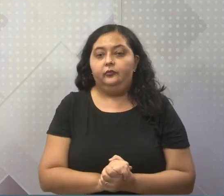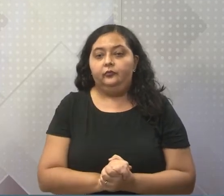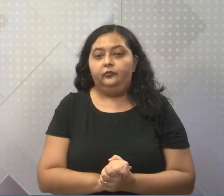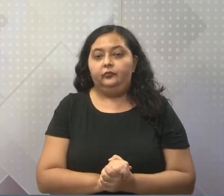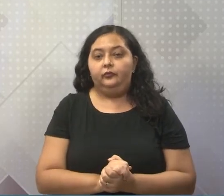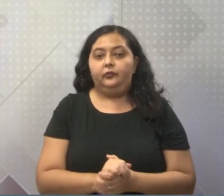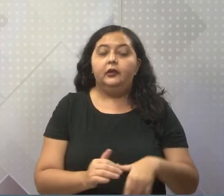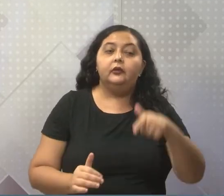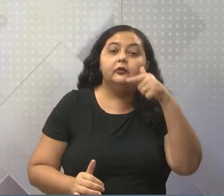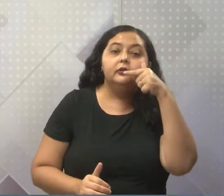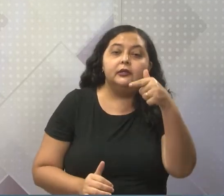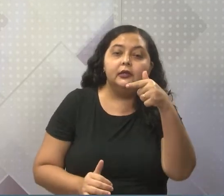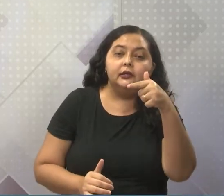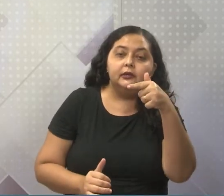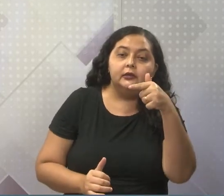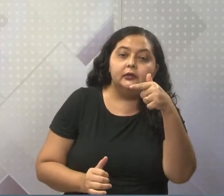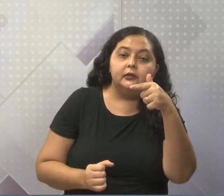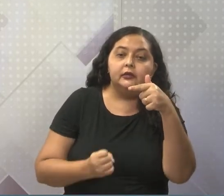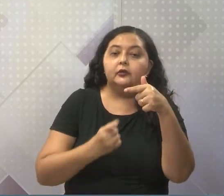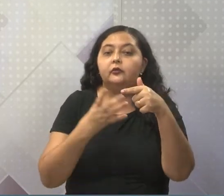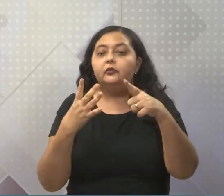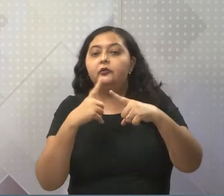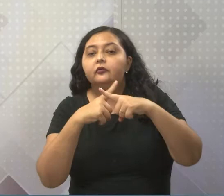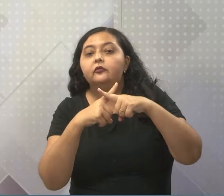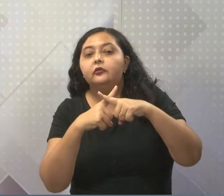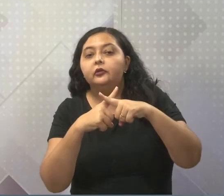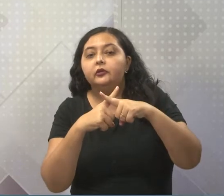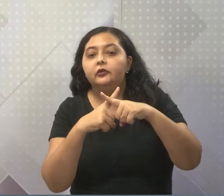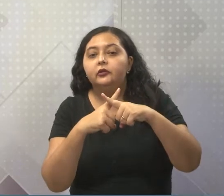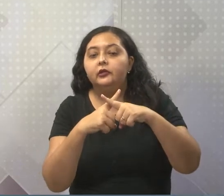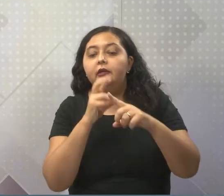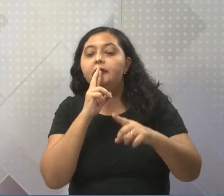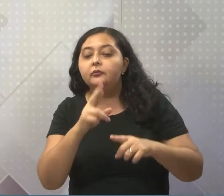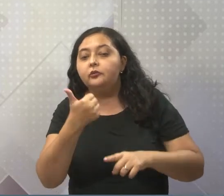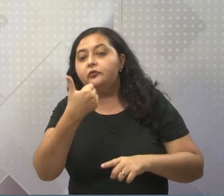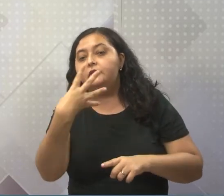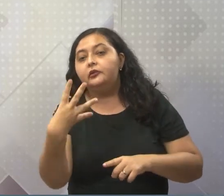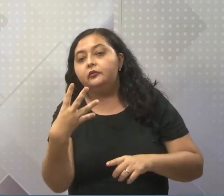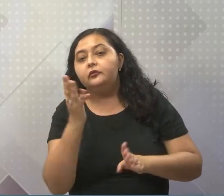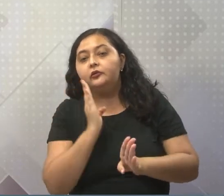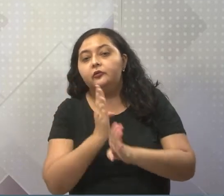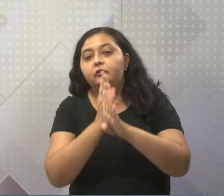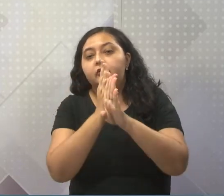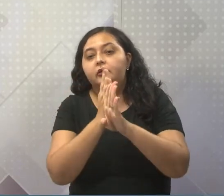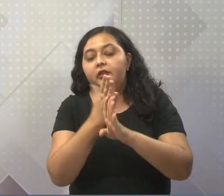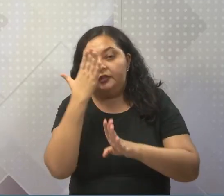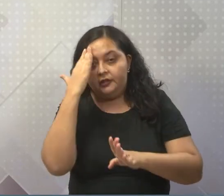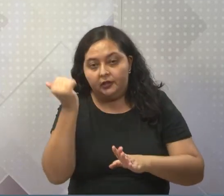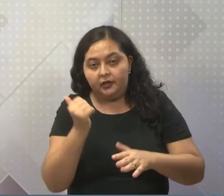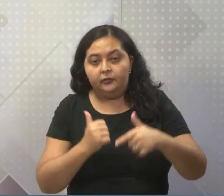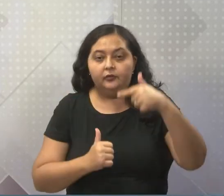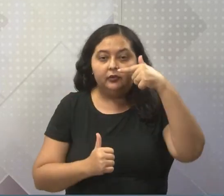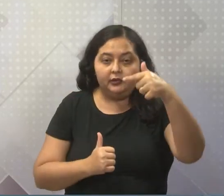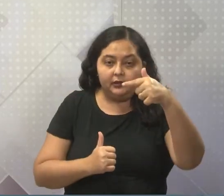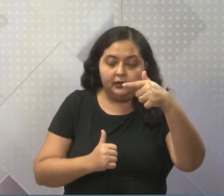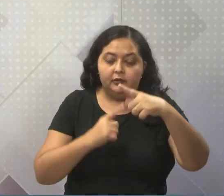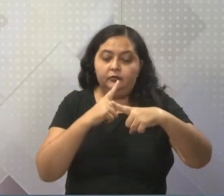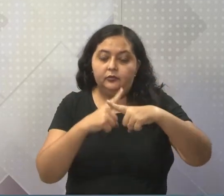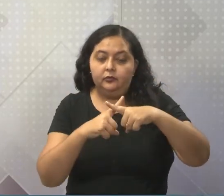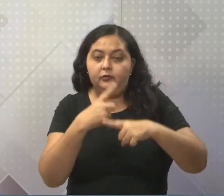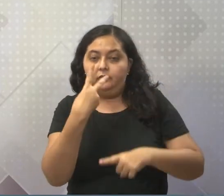Quanto vezes o 7 nos dá 14? A gente sabe que se multiplicar 7 por